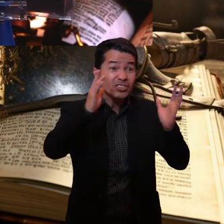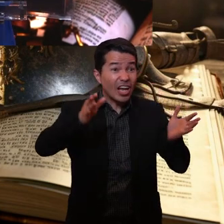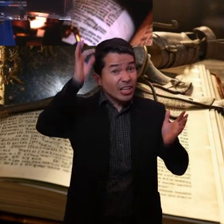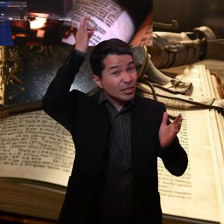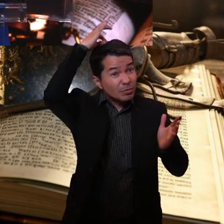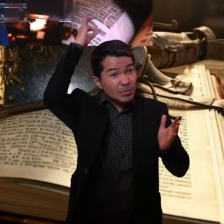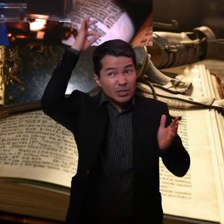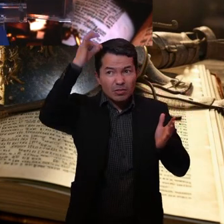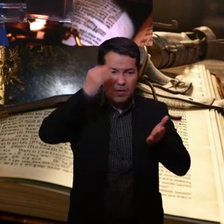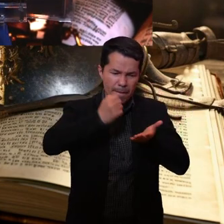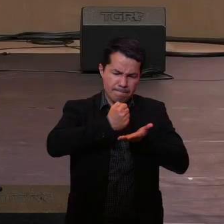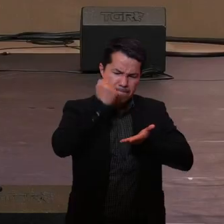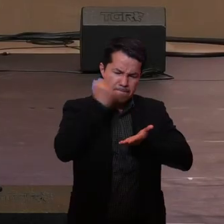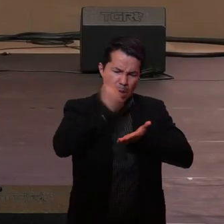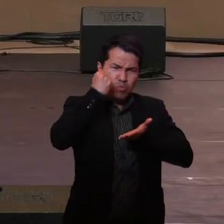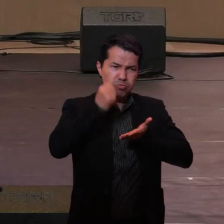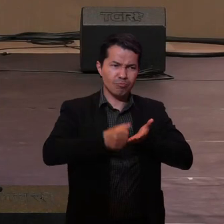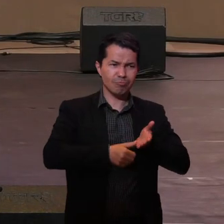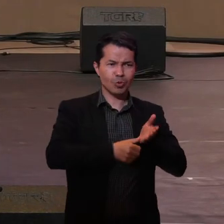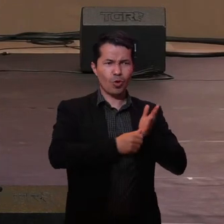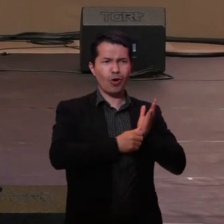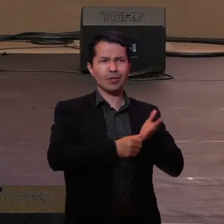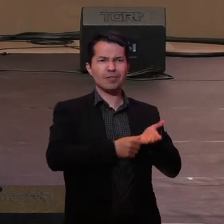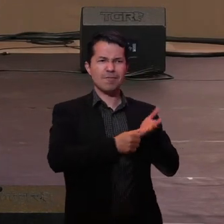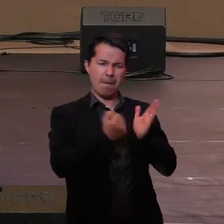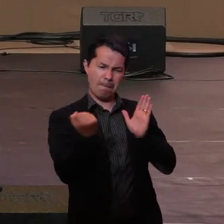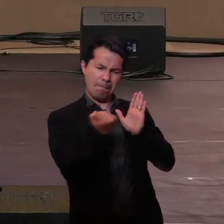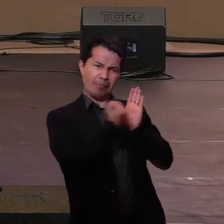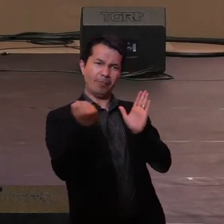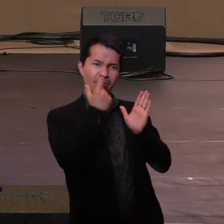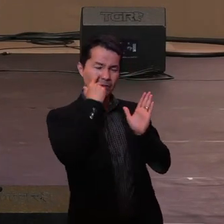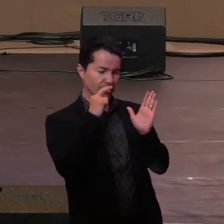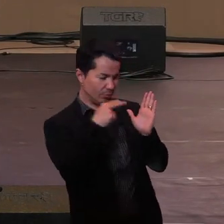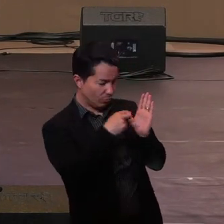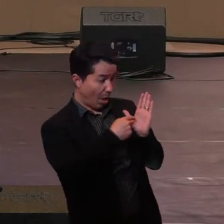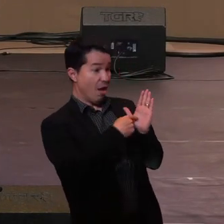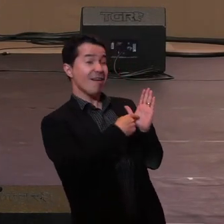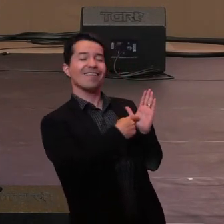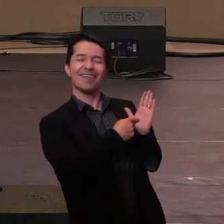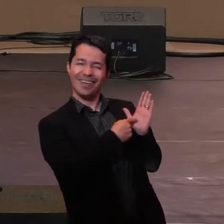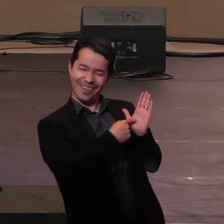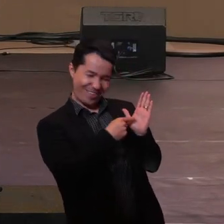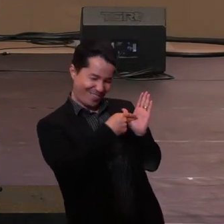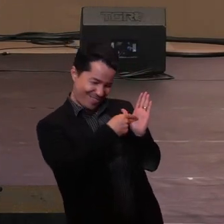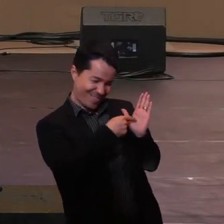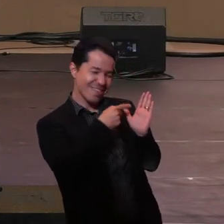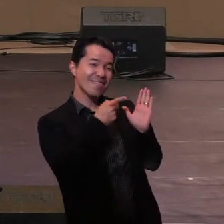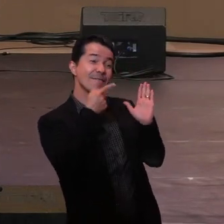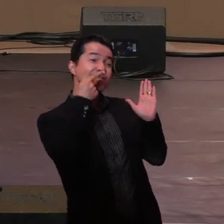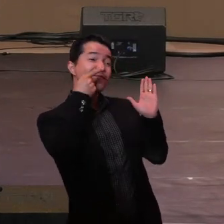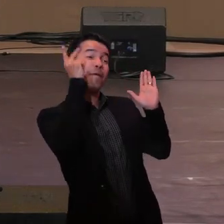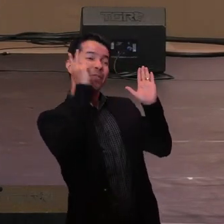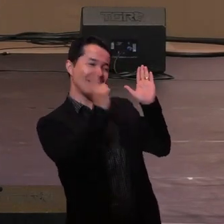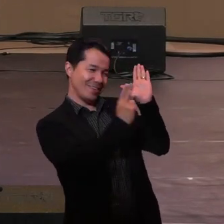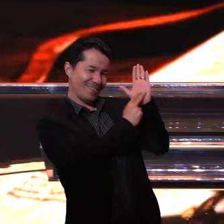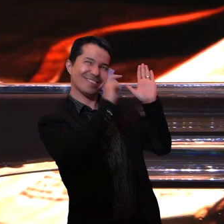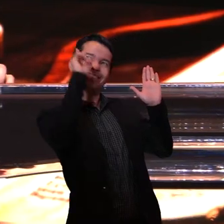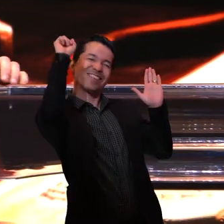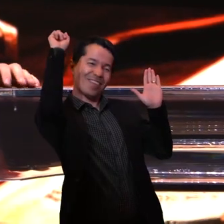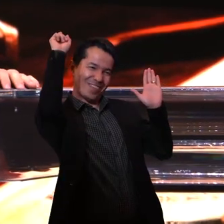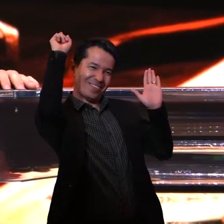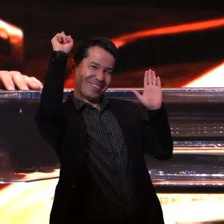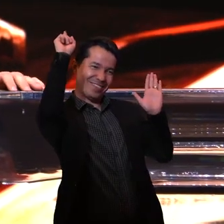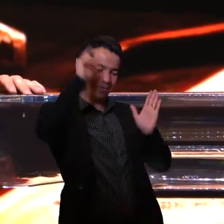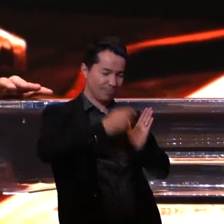outorgado. Essa esperança, ela não é simplesmente a espera de algo. Eu